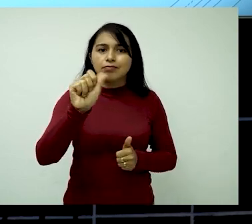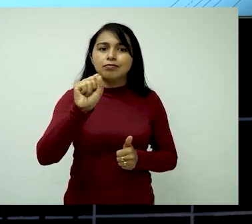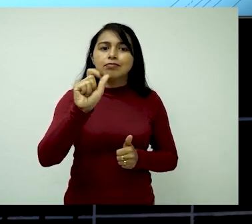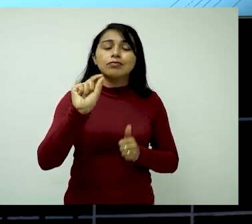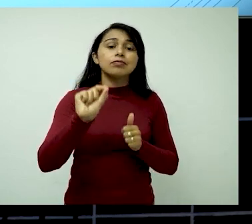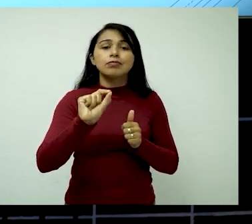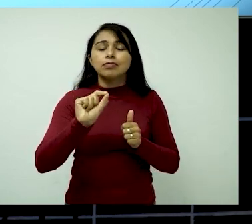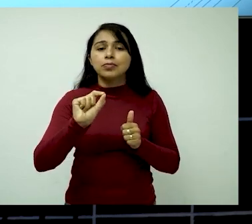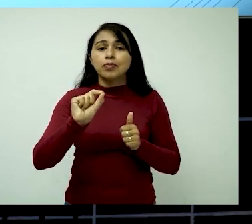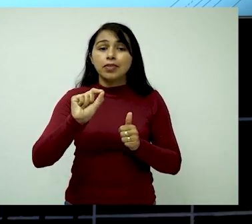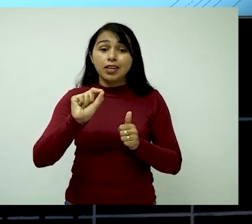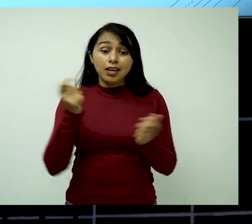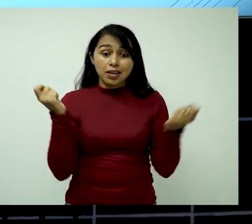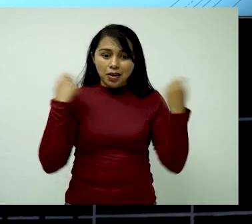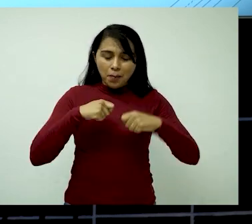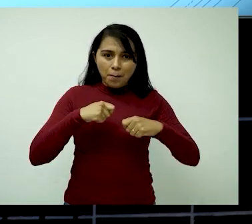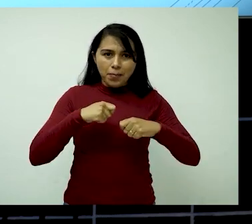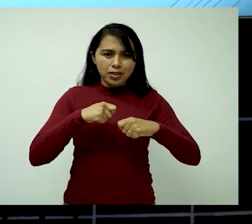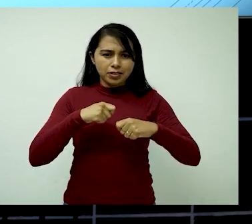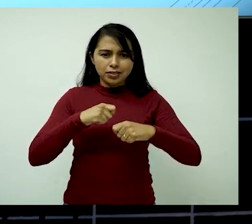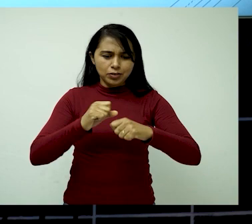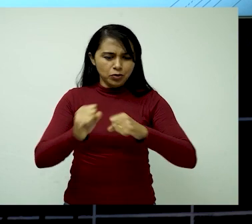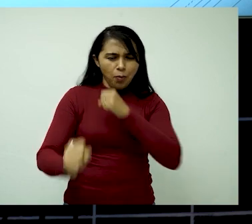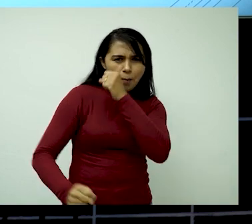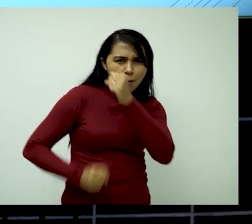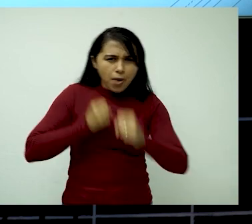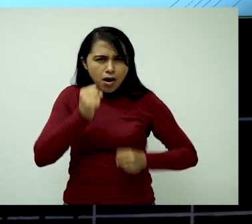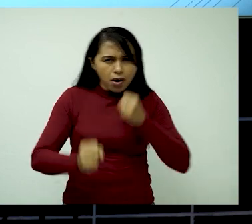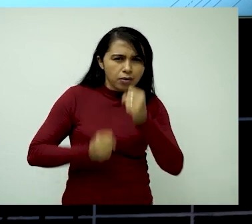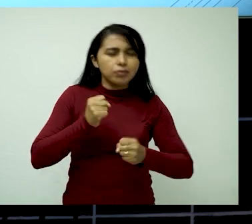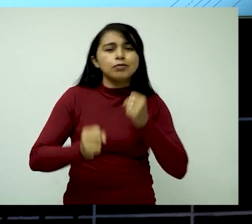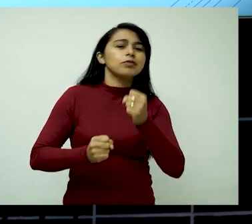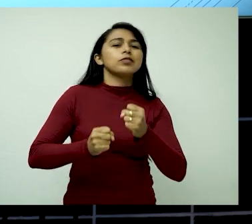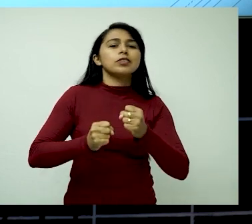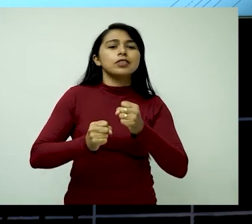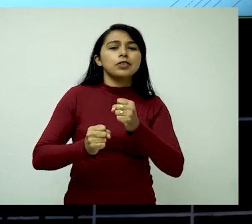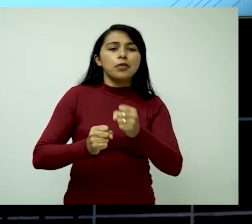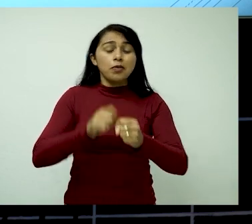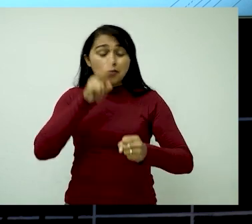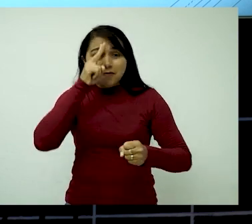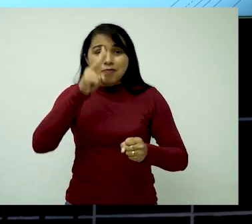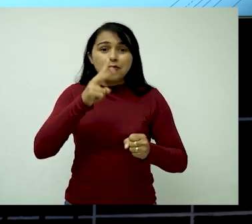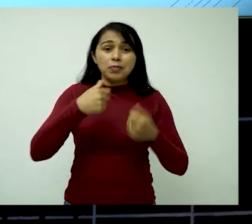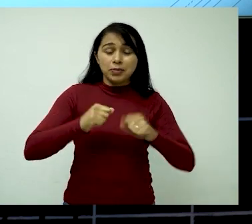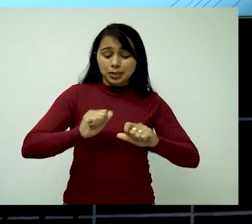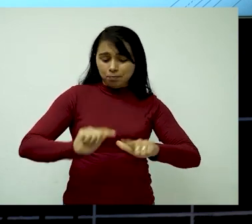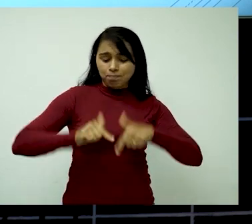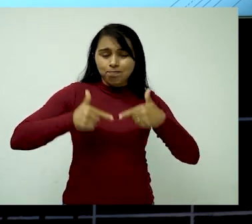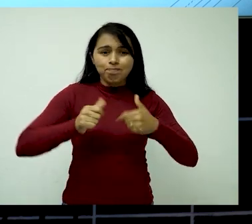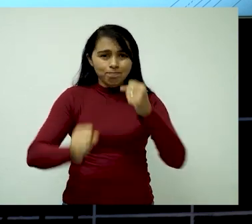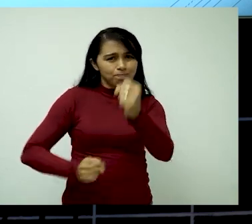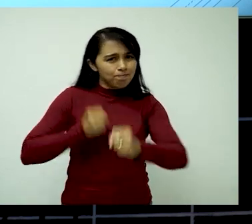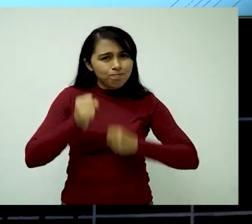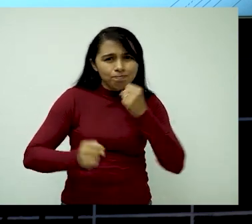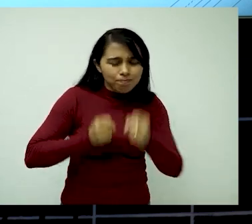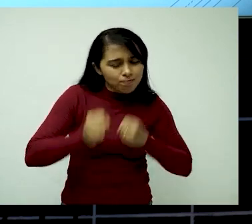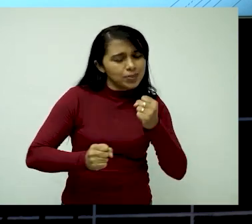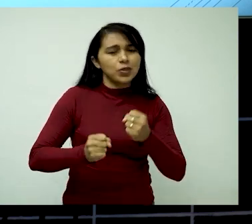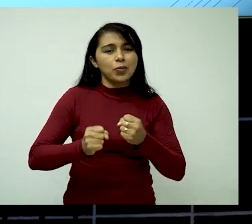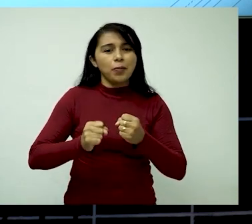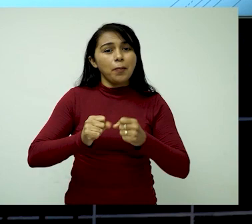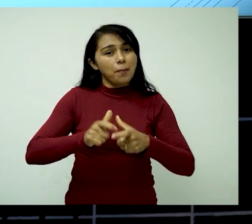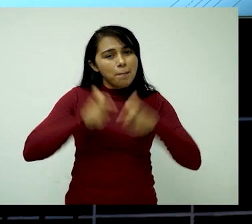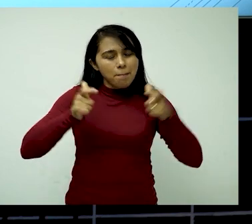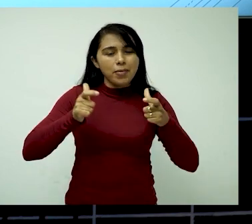corridas, seria pela capacidade de explosão, tá? Então, essas corridas rasas é aquelas corridas